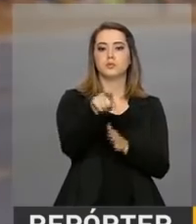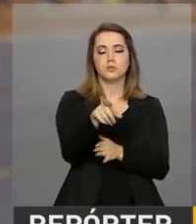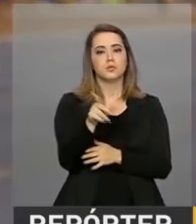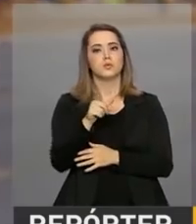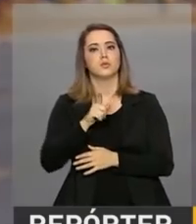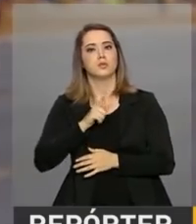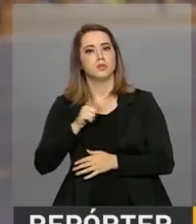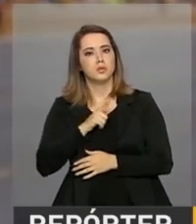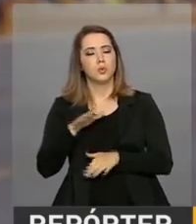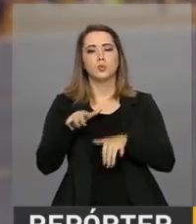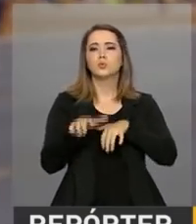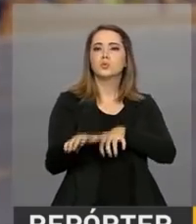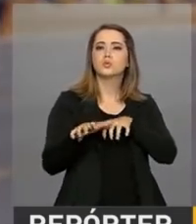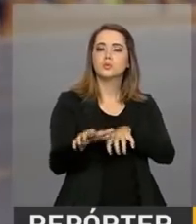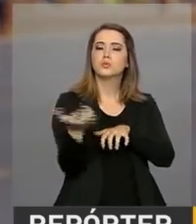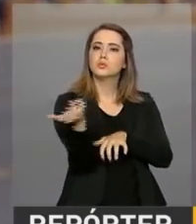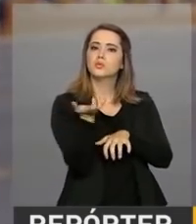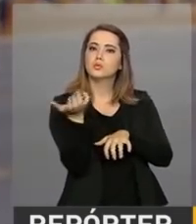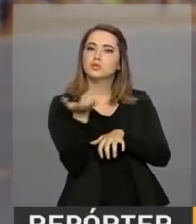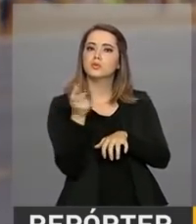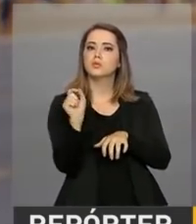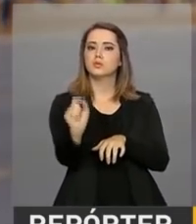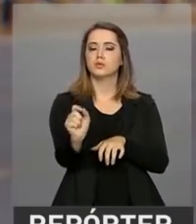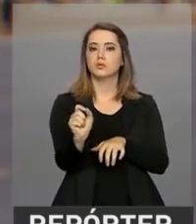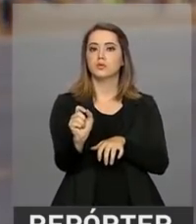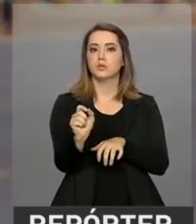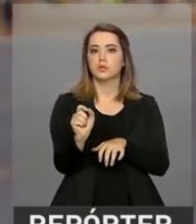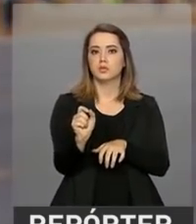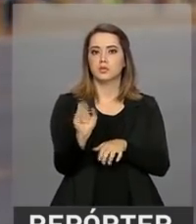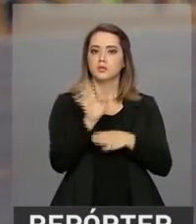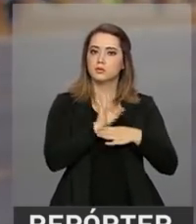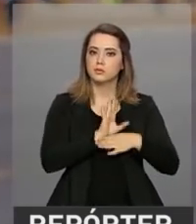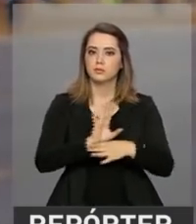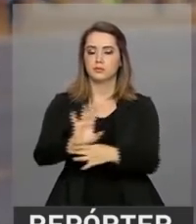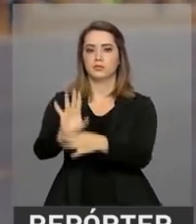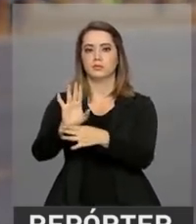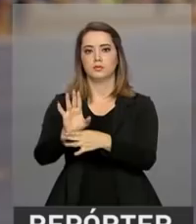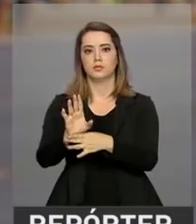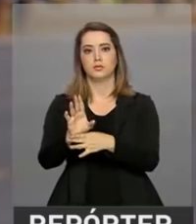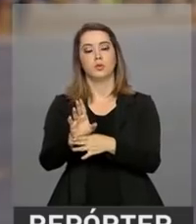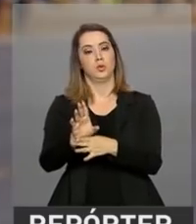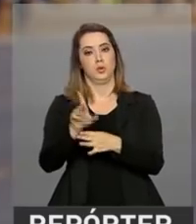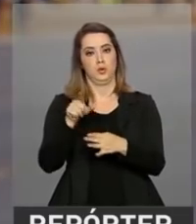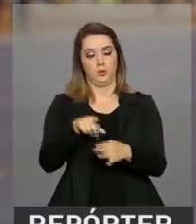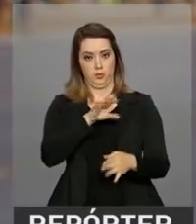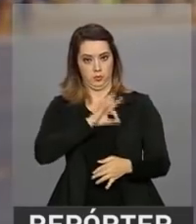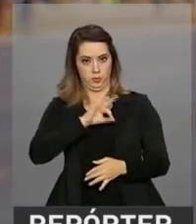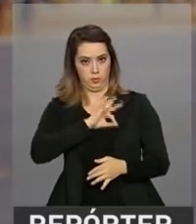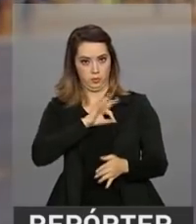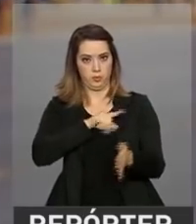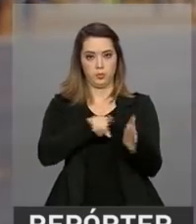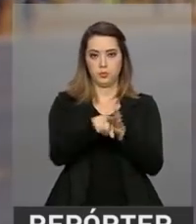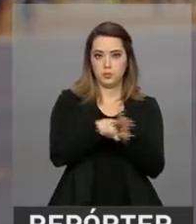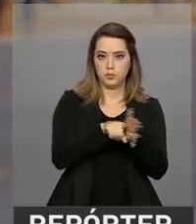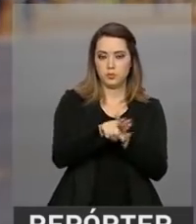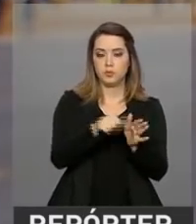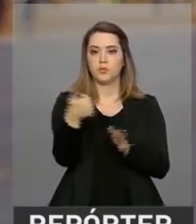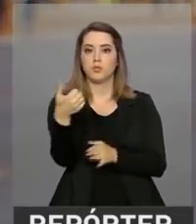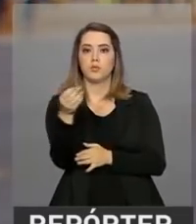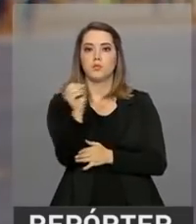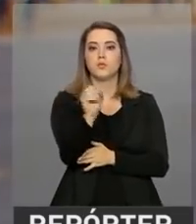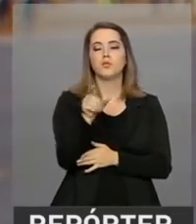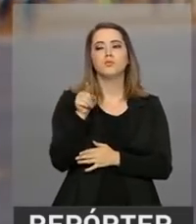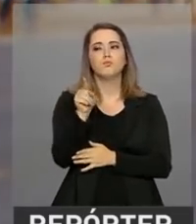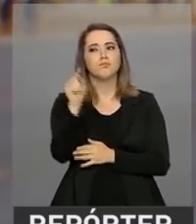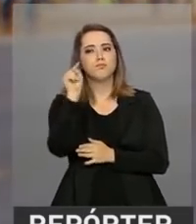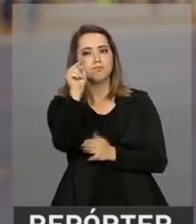Rousseff, os movimentos querem reafirmar o apoio à Operação Lava Jato e a aprovação de 10 medidas contra a